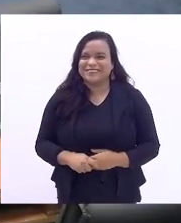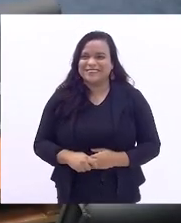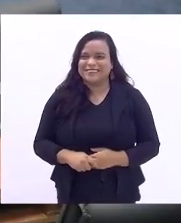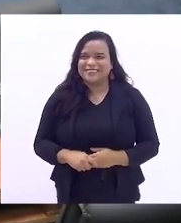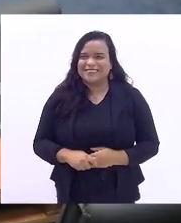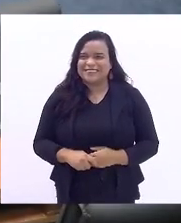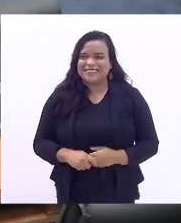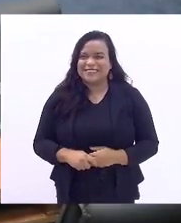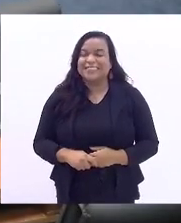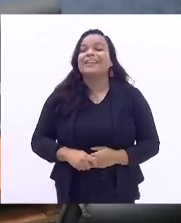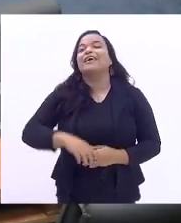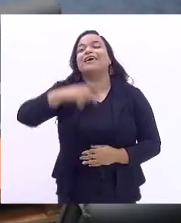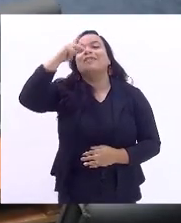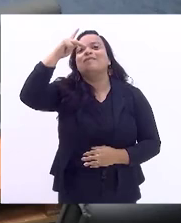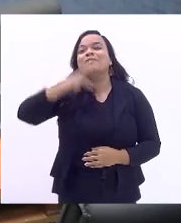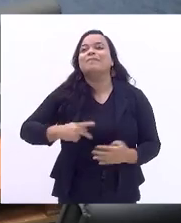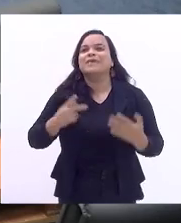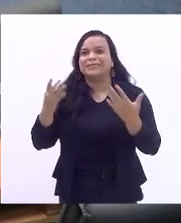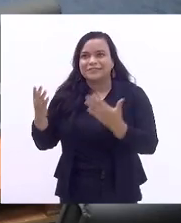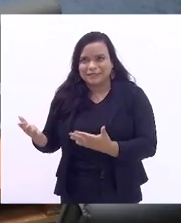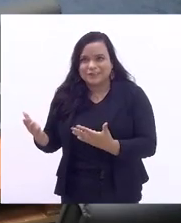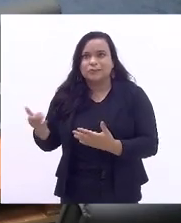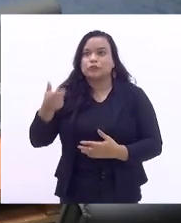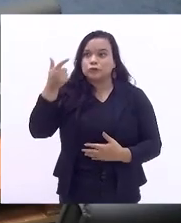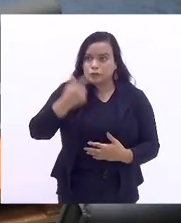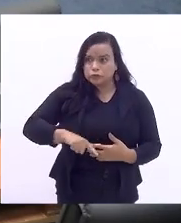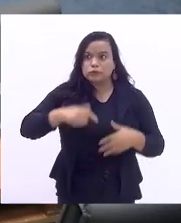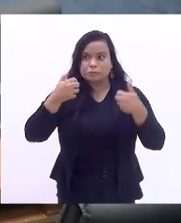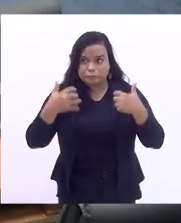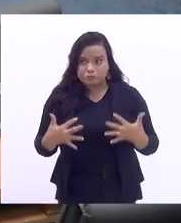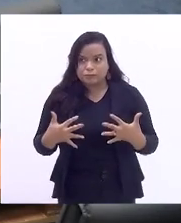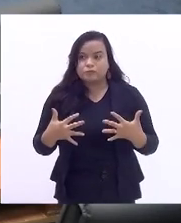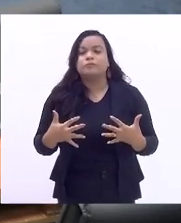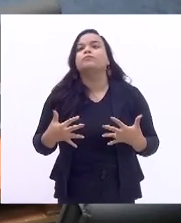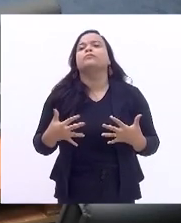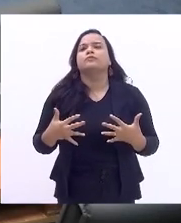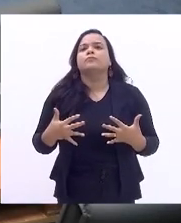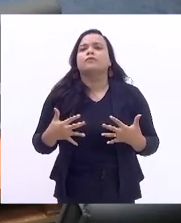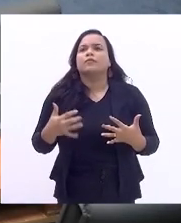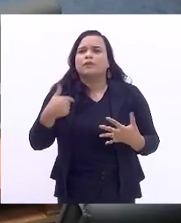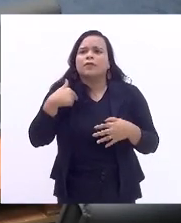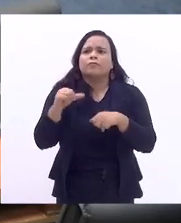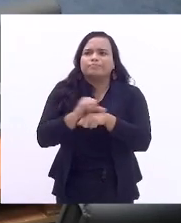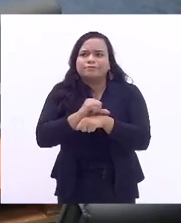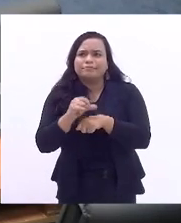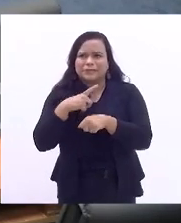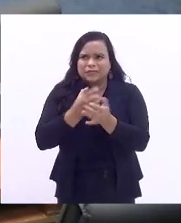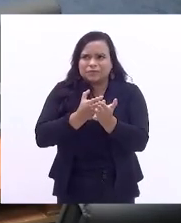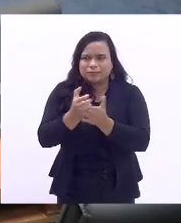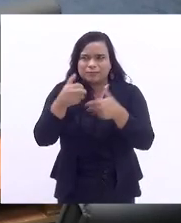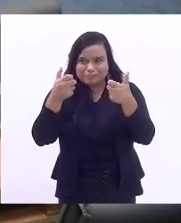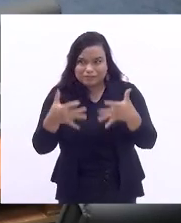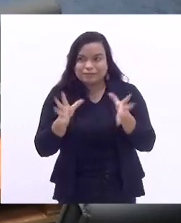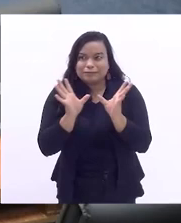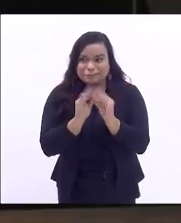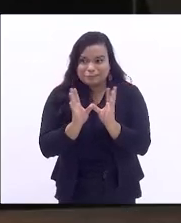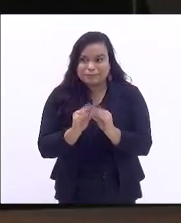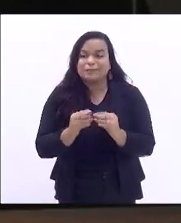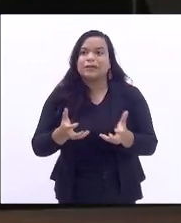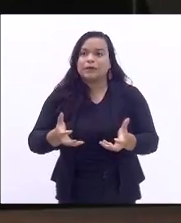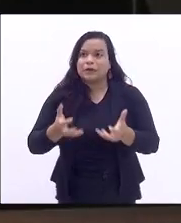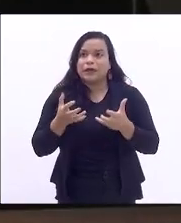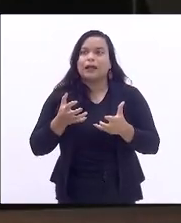se o presidente só retomando aquilo que de certa maneira eu já fiz uma introdução e querendo